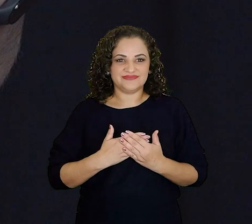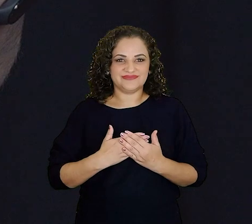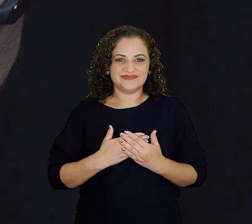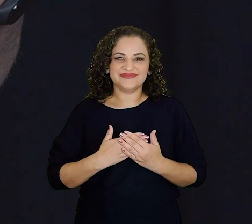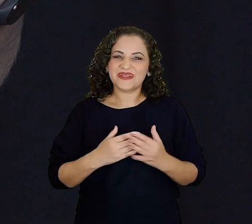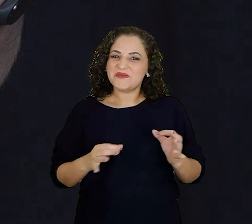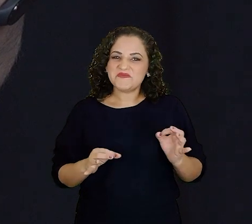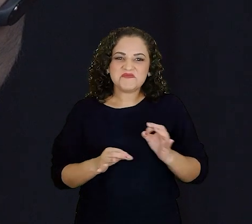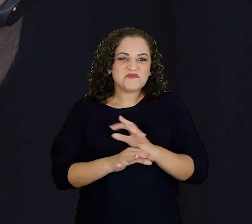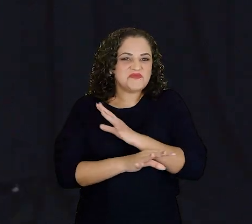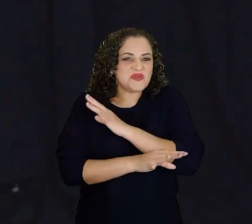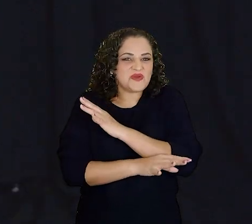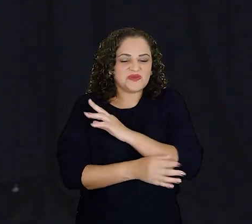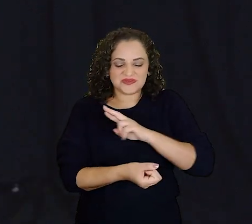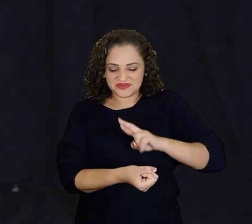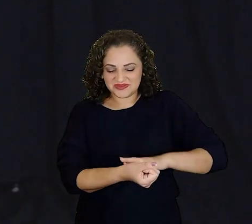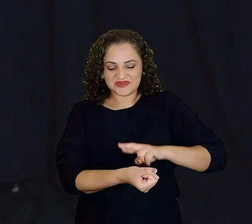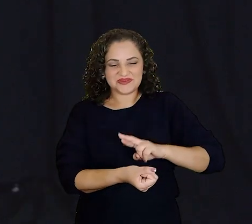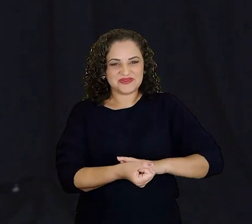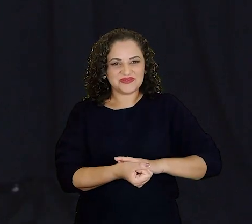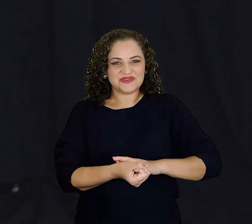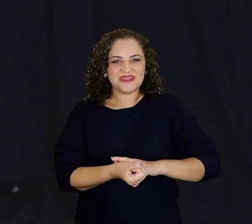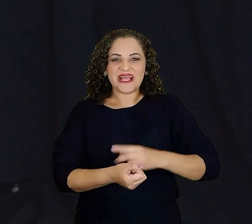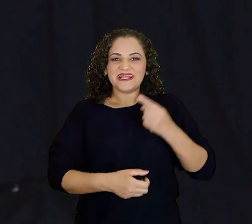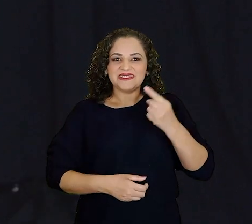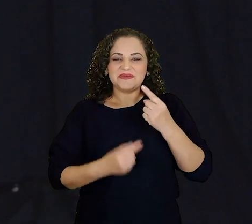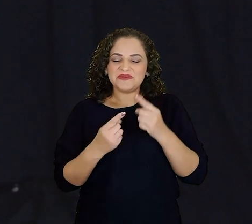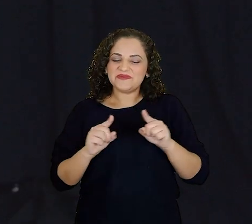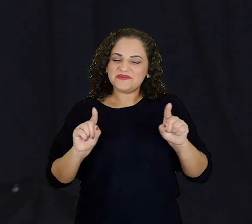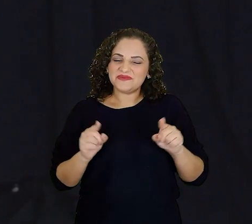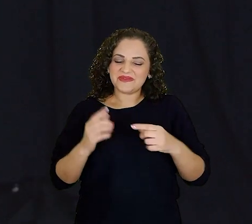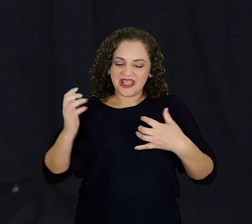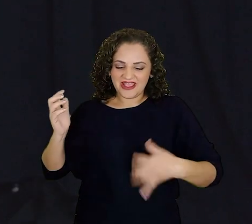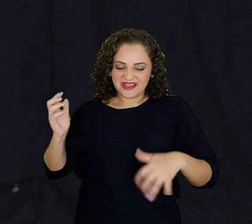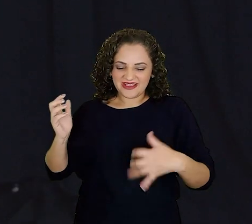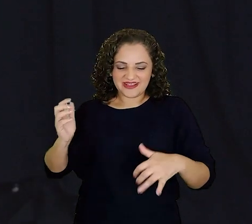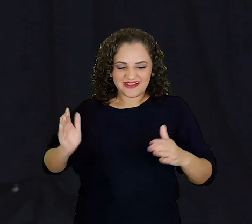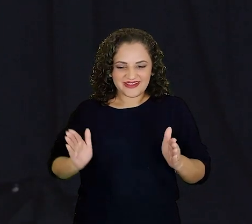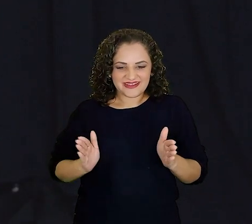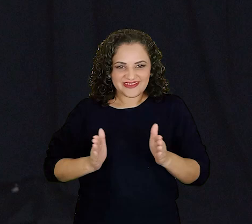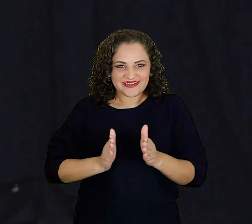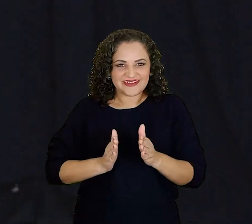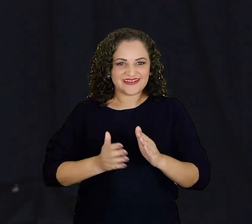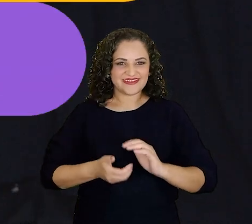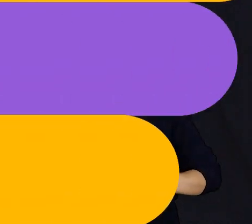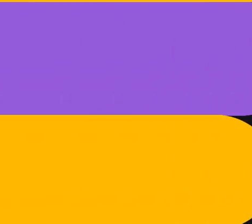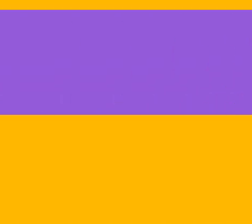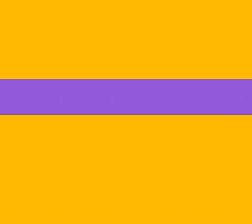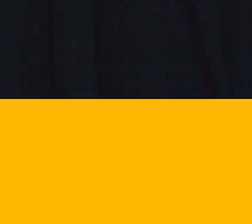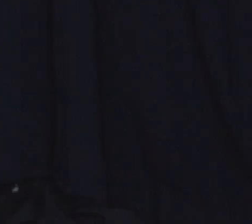e abafar, a gente já tem prontinho o ritmo da nossa primeira música no ukulele.